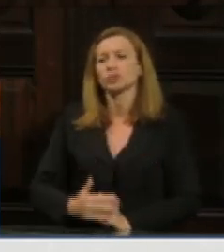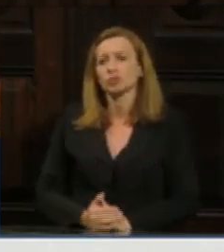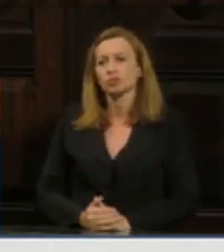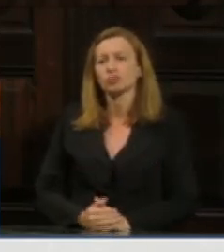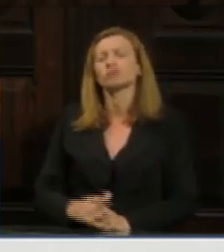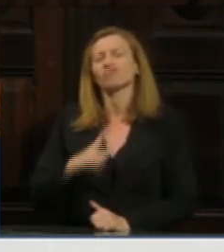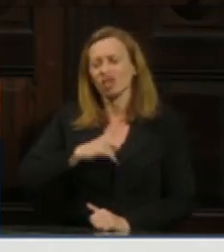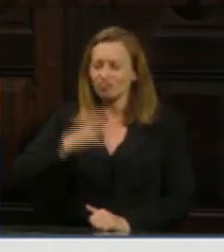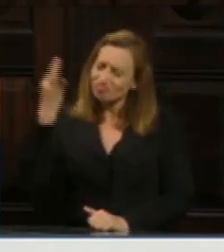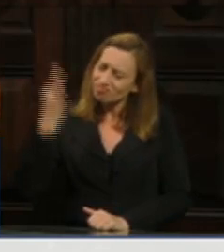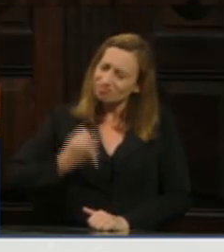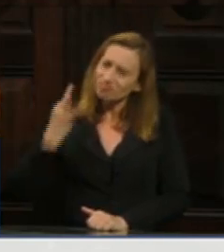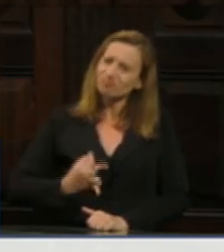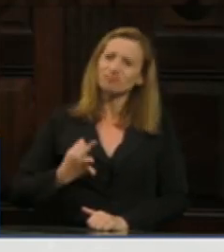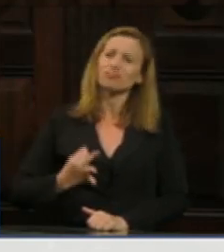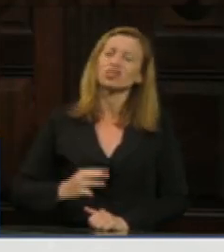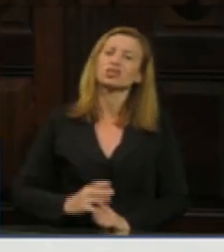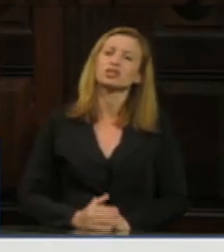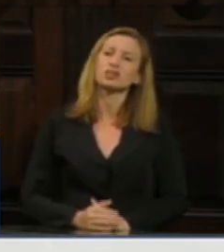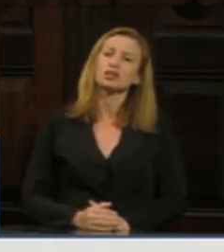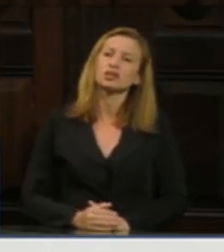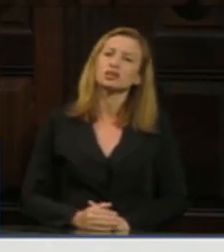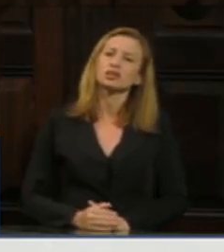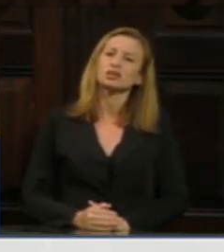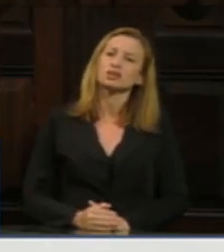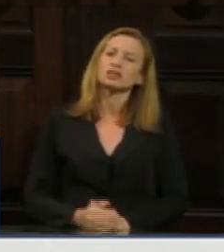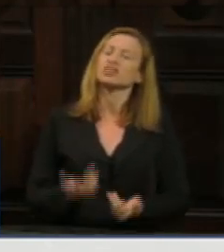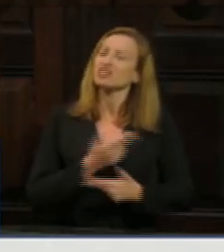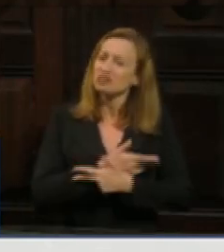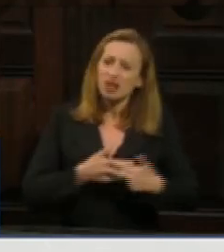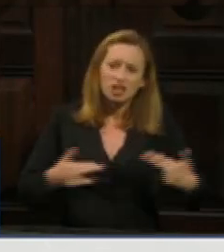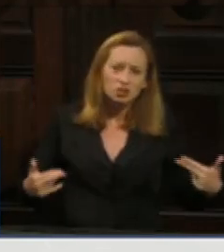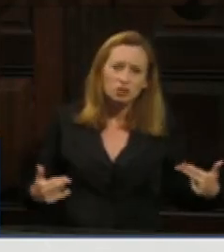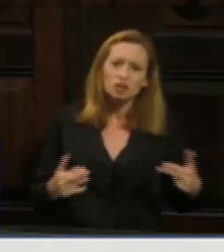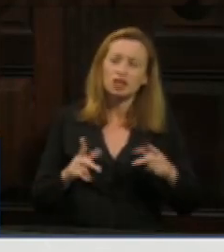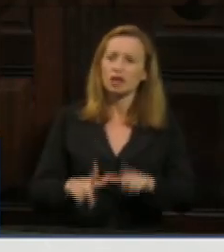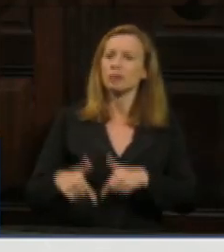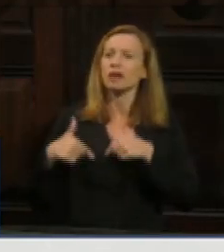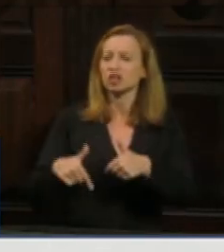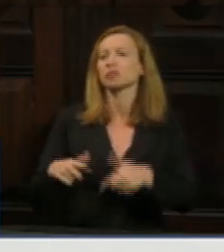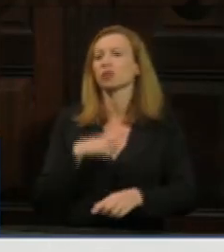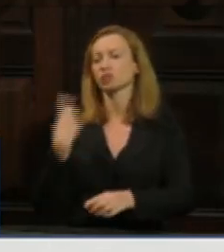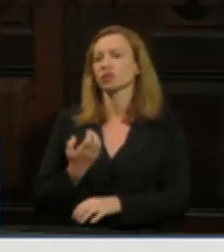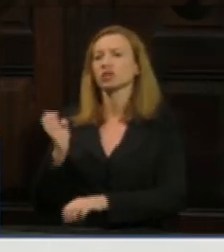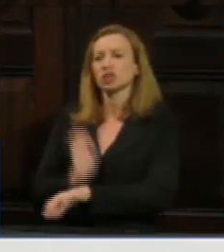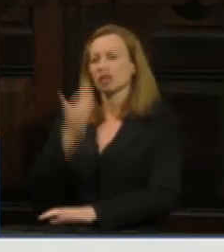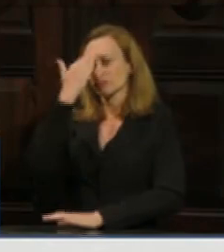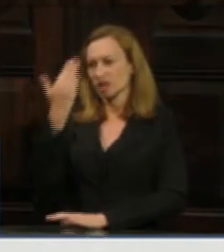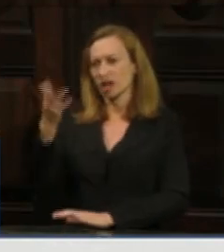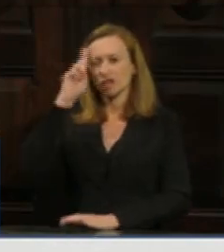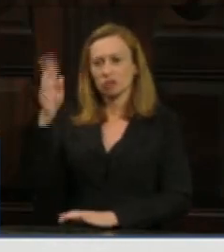durante o período que estiveram aqui e que precisam continuar nessa luta,